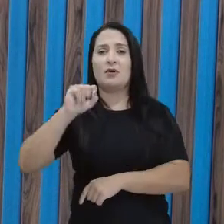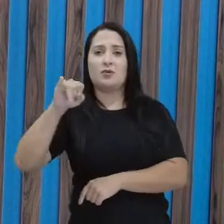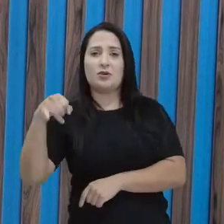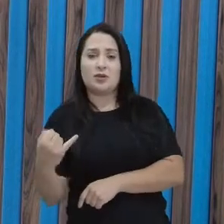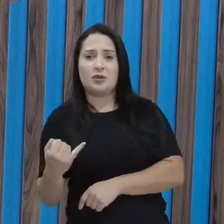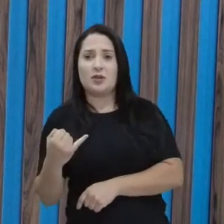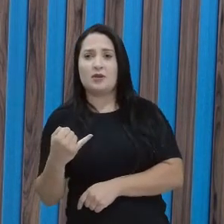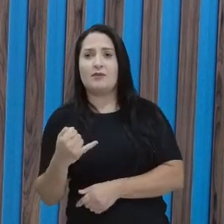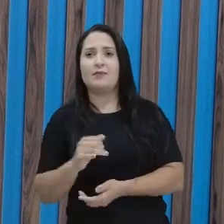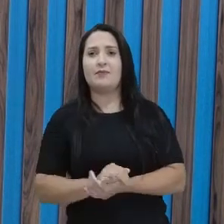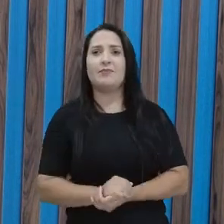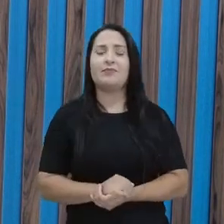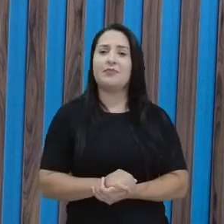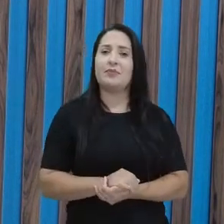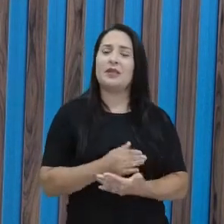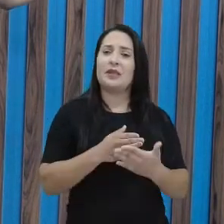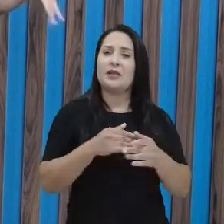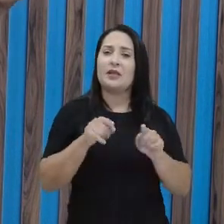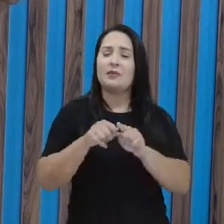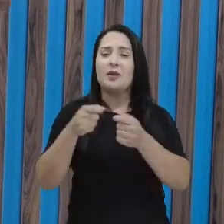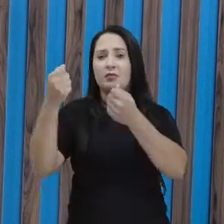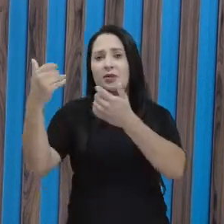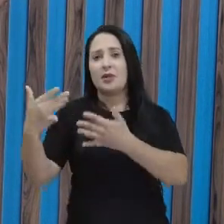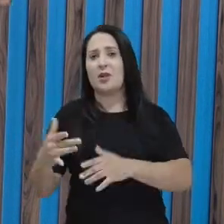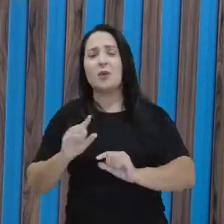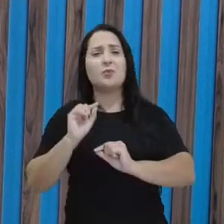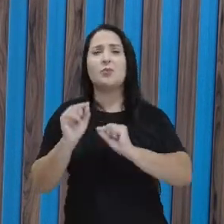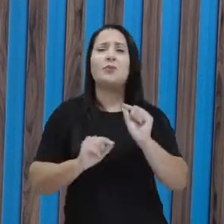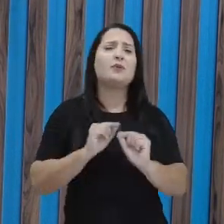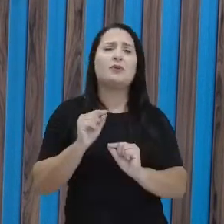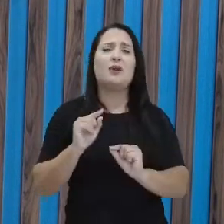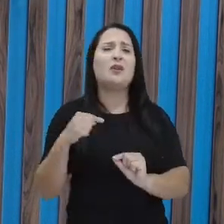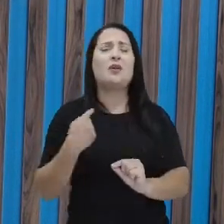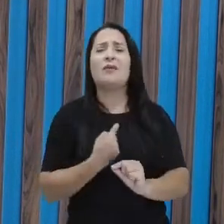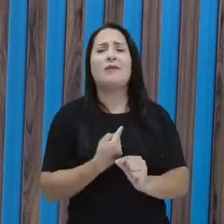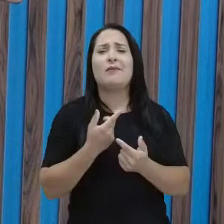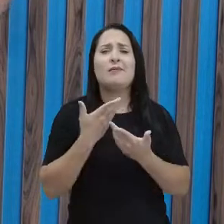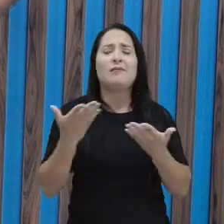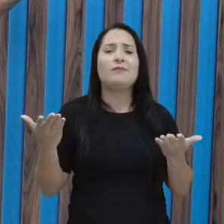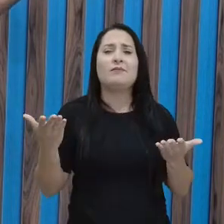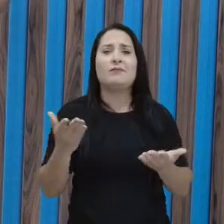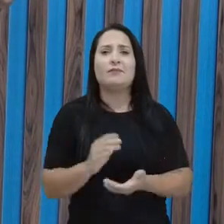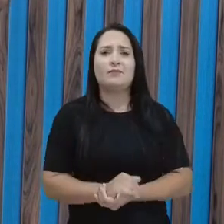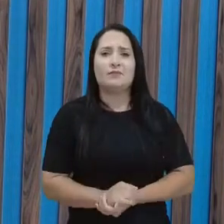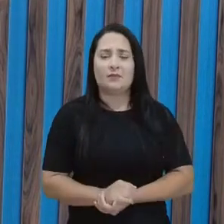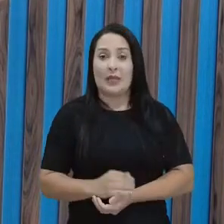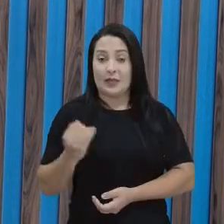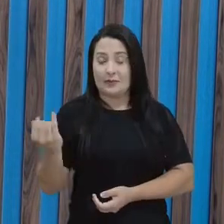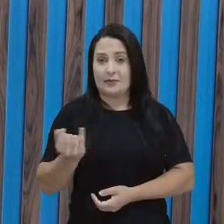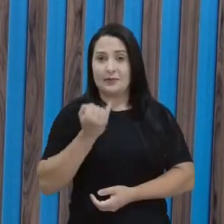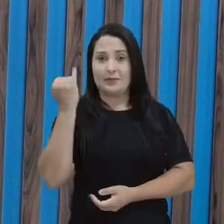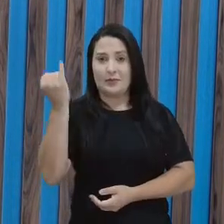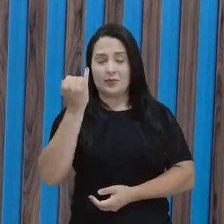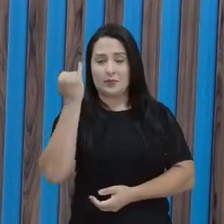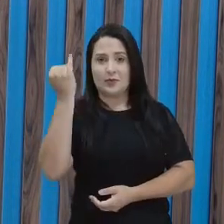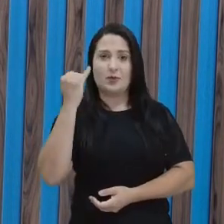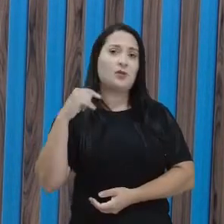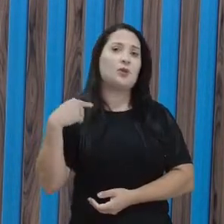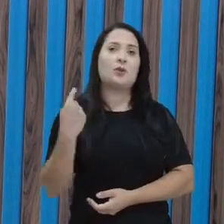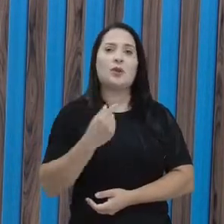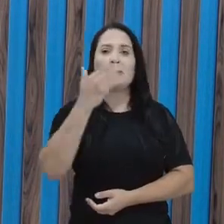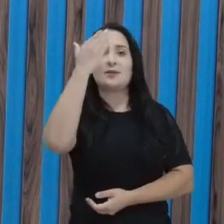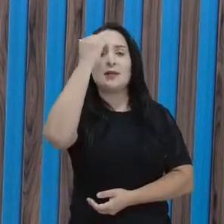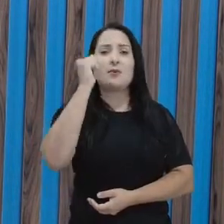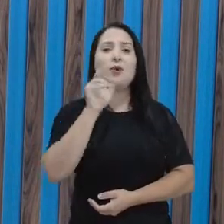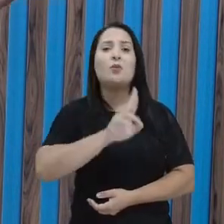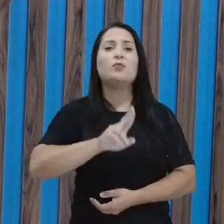explicativos. Aí vocês vão dizendo, tá, Camille, mas o que é que isso tem a ver com o que a gente está vendo? E, gente, é importante que a gente saiba usar